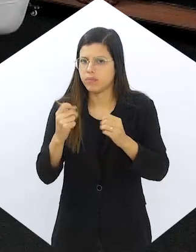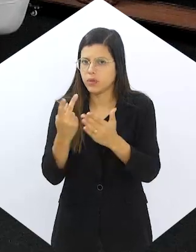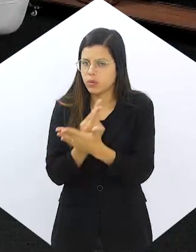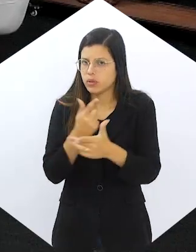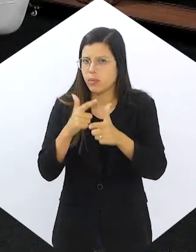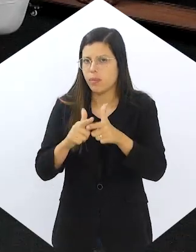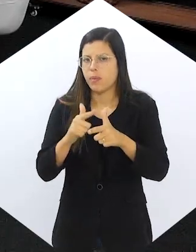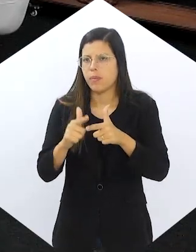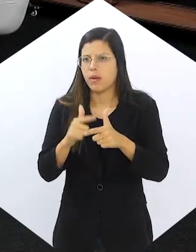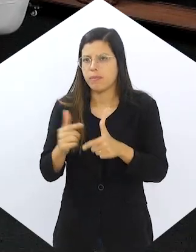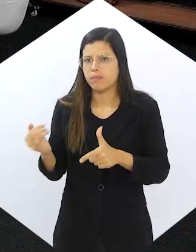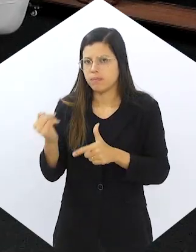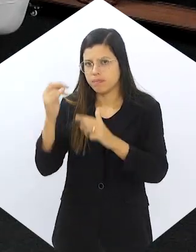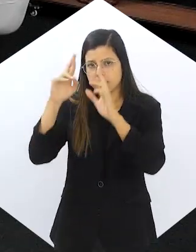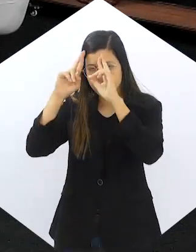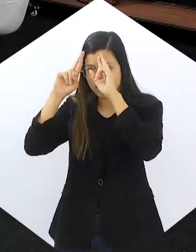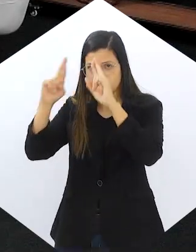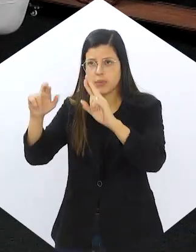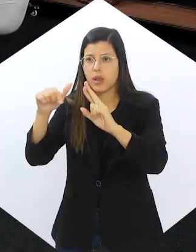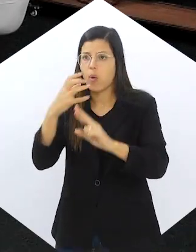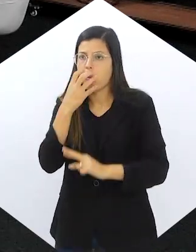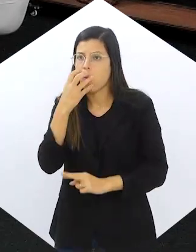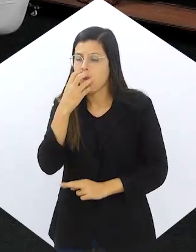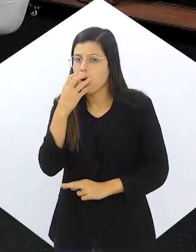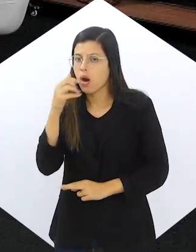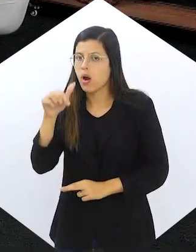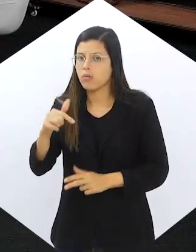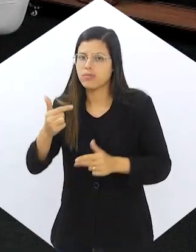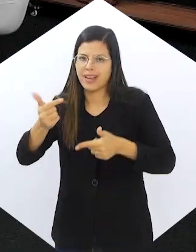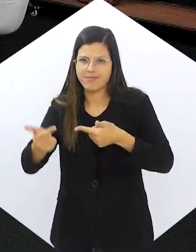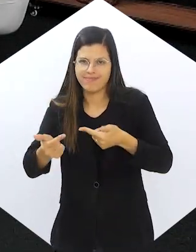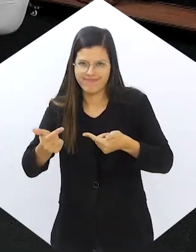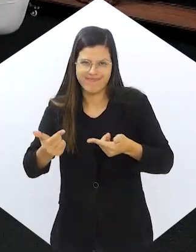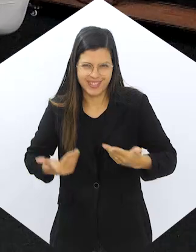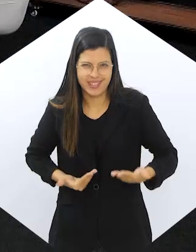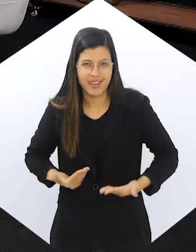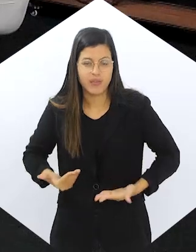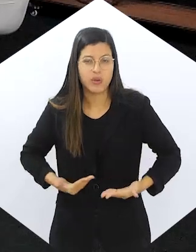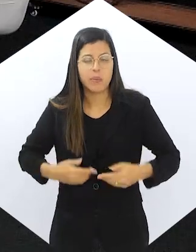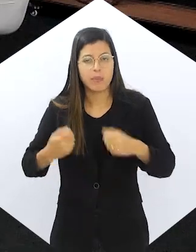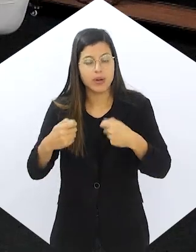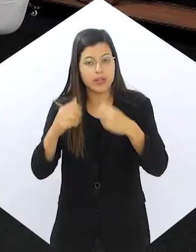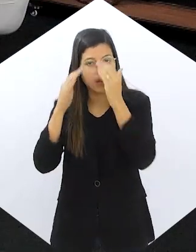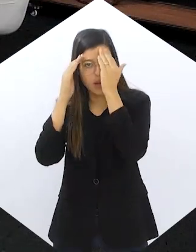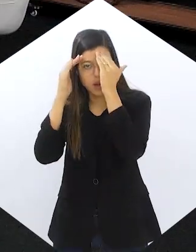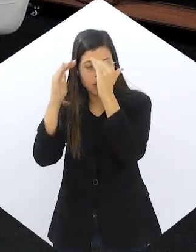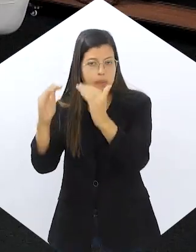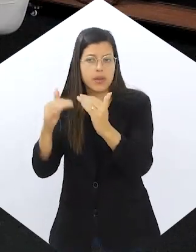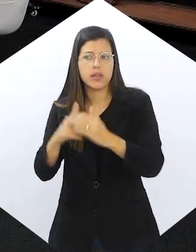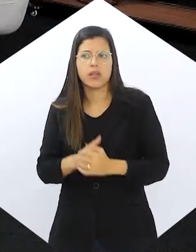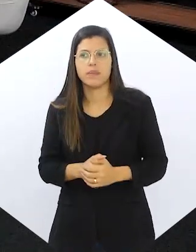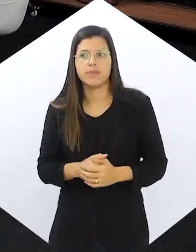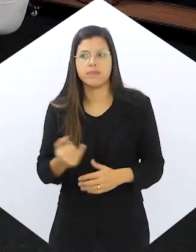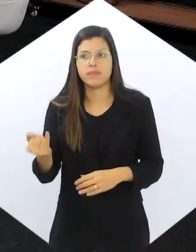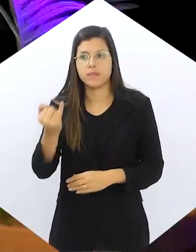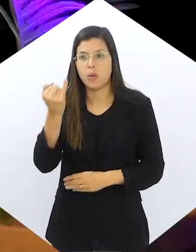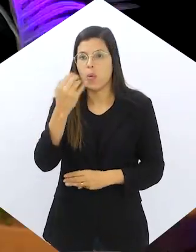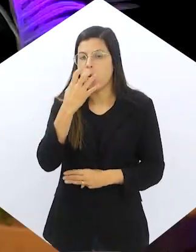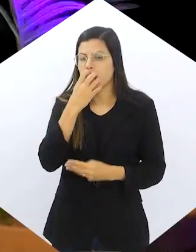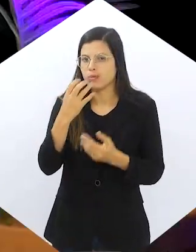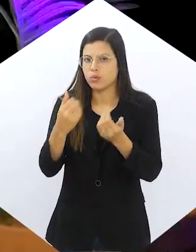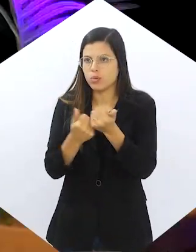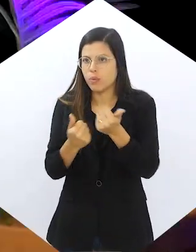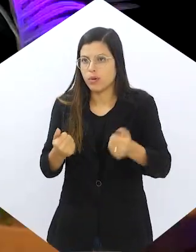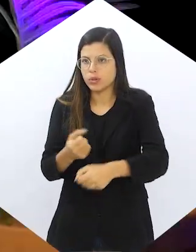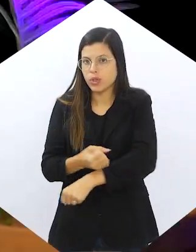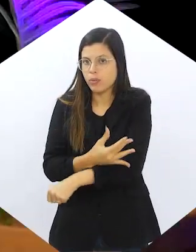que as pessoas respeitem. O cão está a trabalho, tem que respeitar. Uma coisa que é importante é que o cão de suporte emocional,